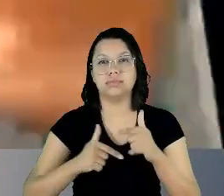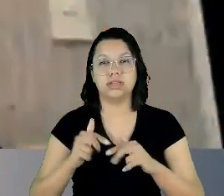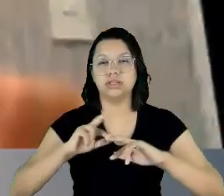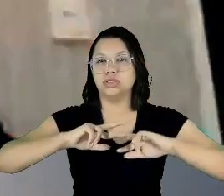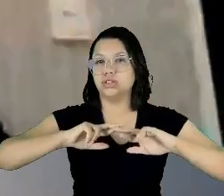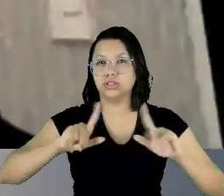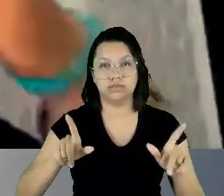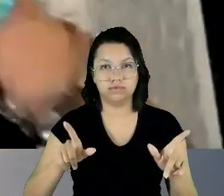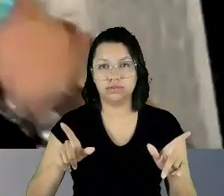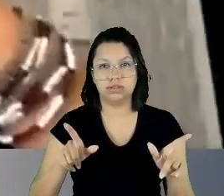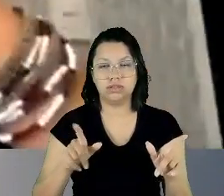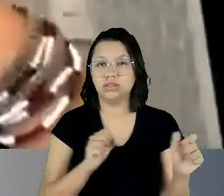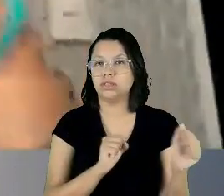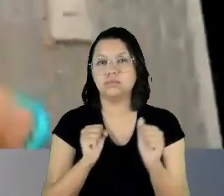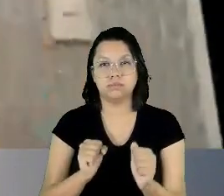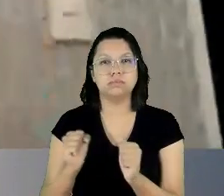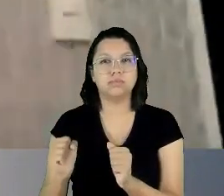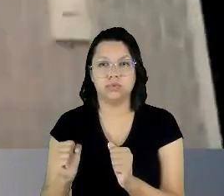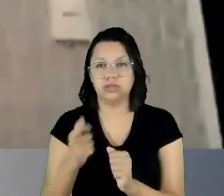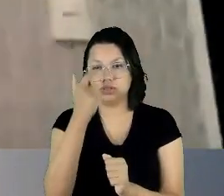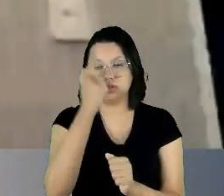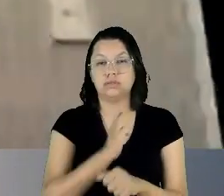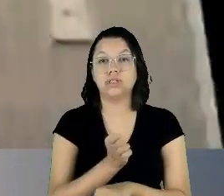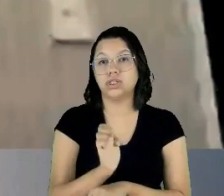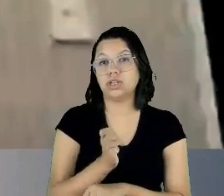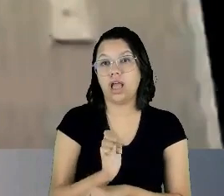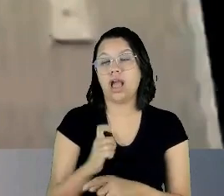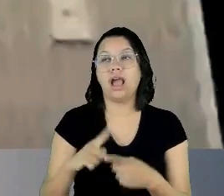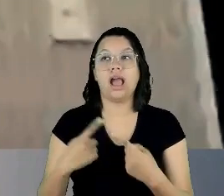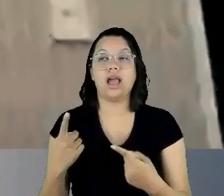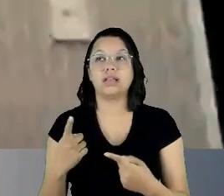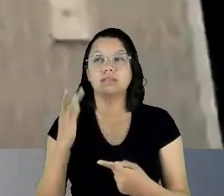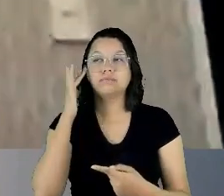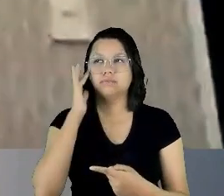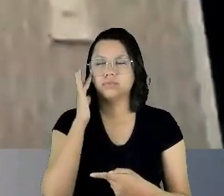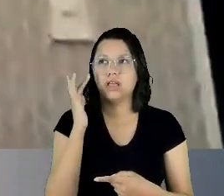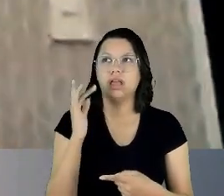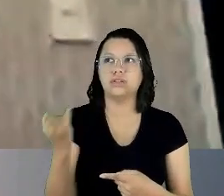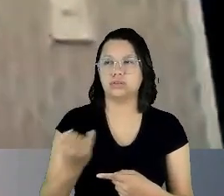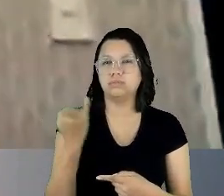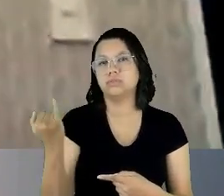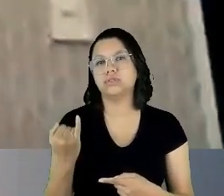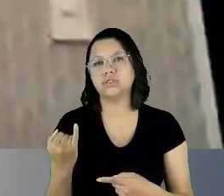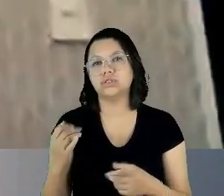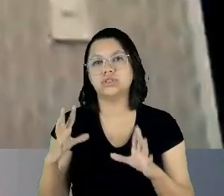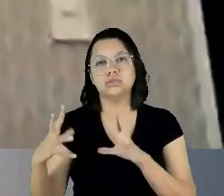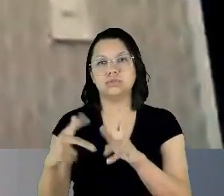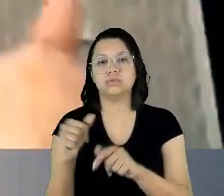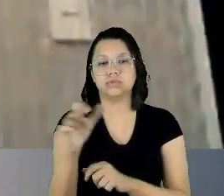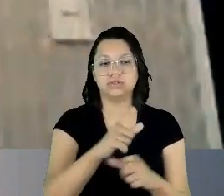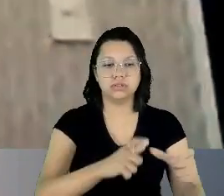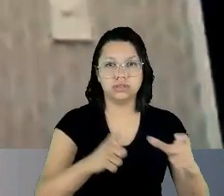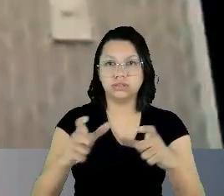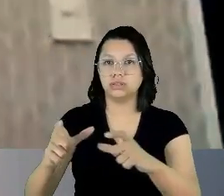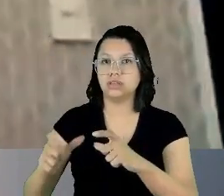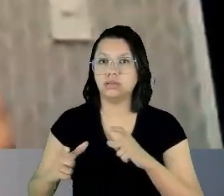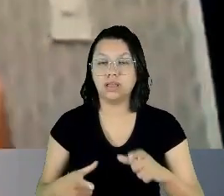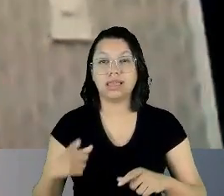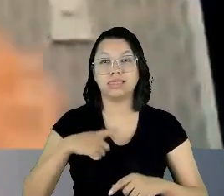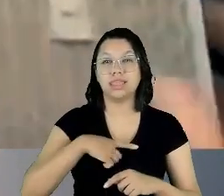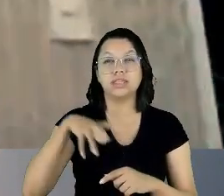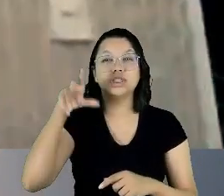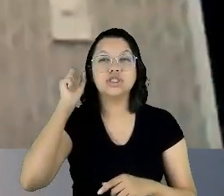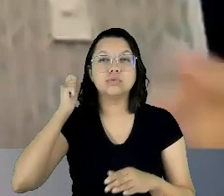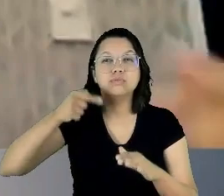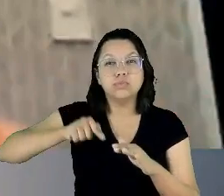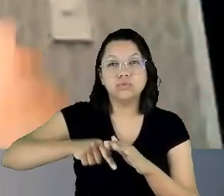em diferentes poderes aí, né, enquanto estagiária, e aí eu acho muito importante que em todos esses passos a gente tenha essa